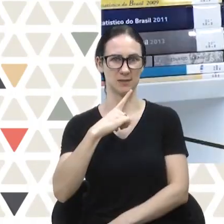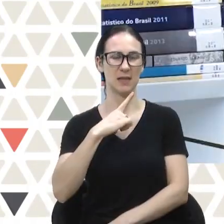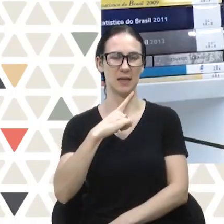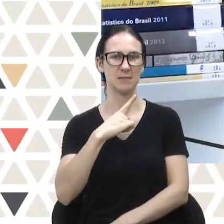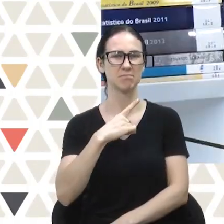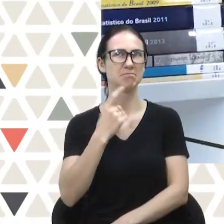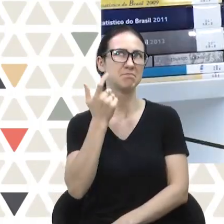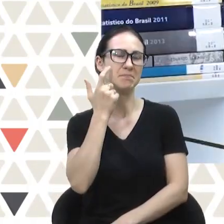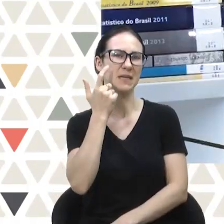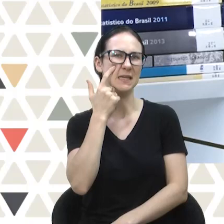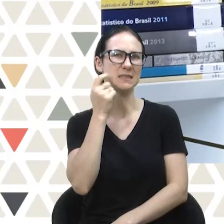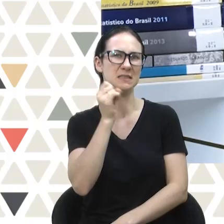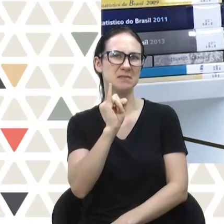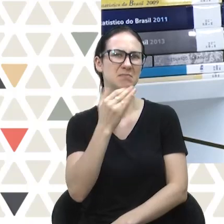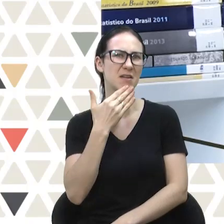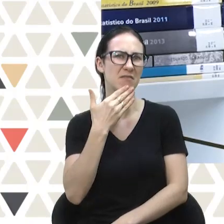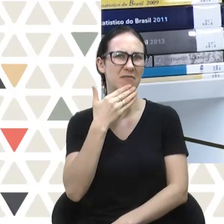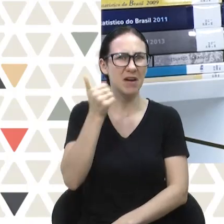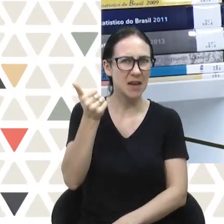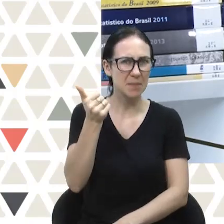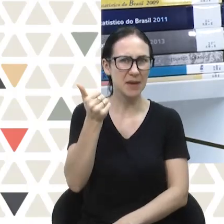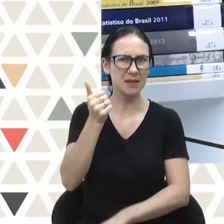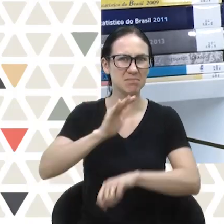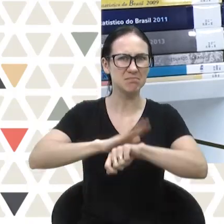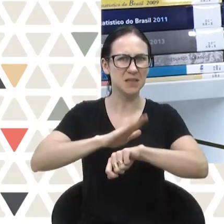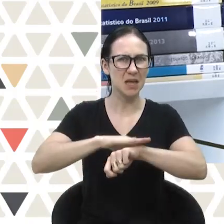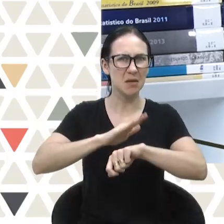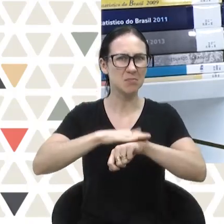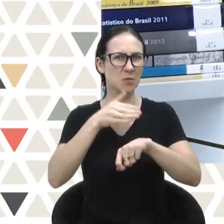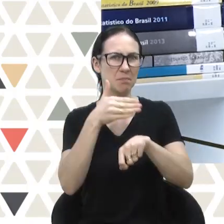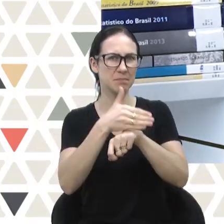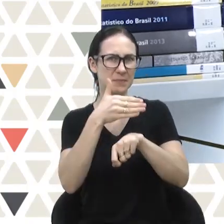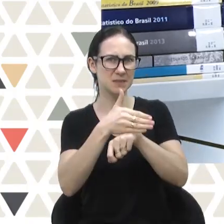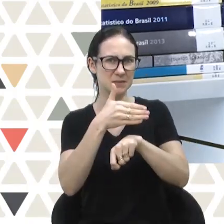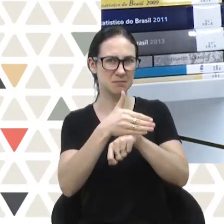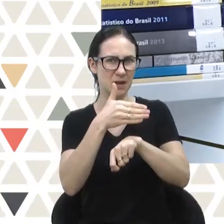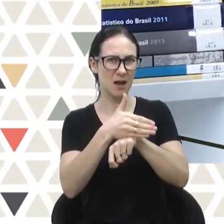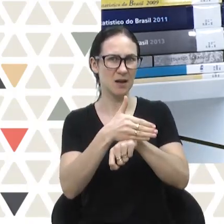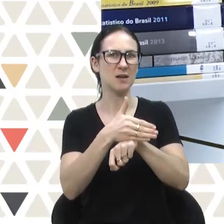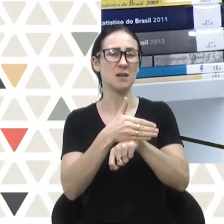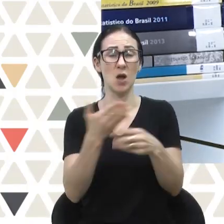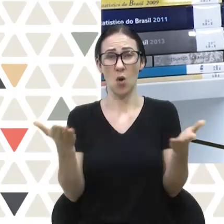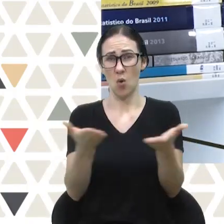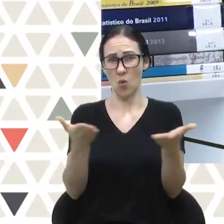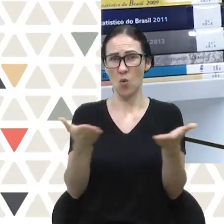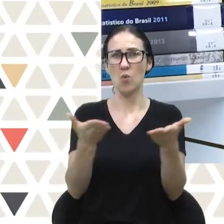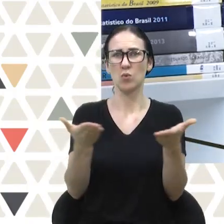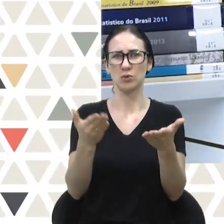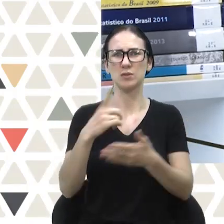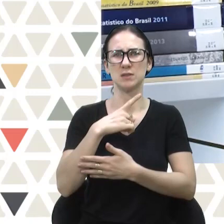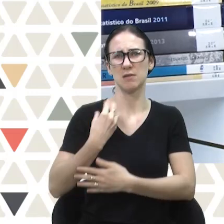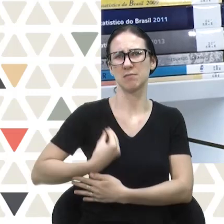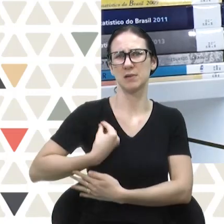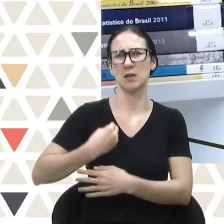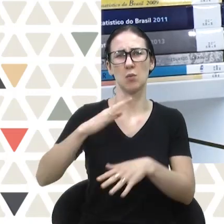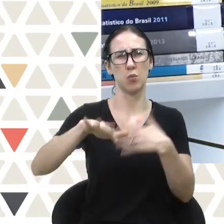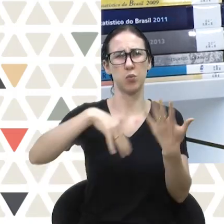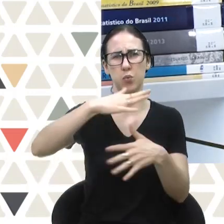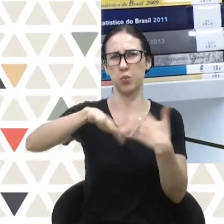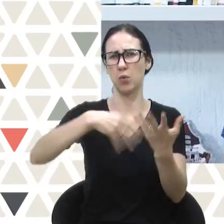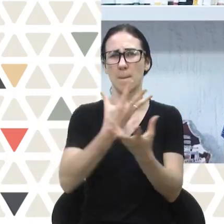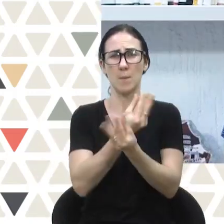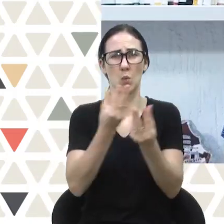até que ponto vamos destinar algum tempo da nossa vida, né, e as vidas hoje são cada vez mais atribuladas,